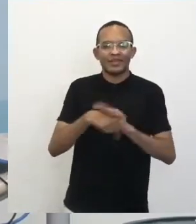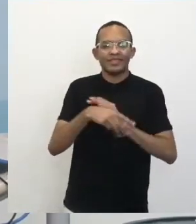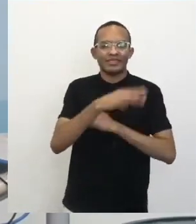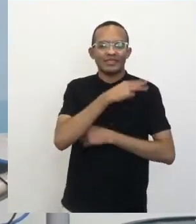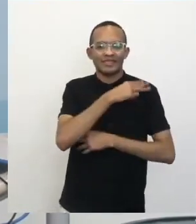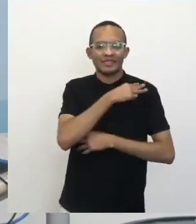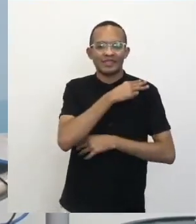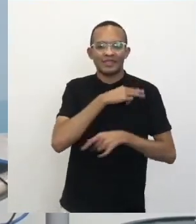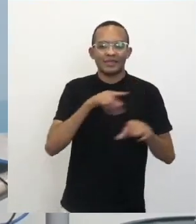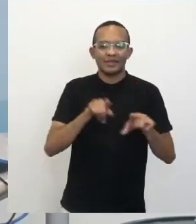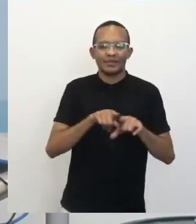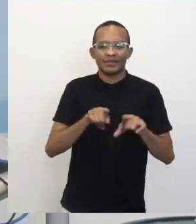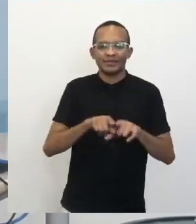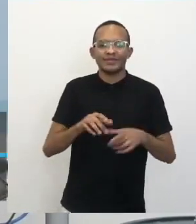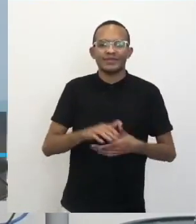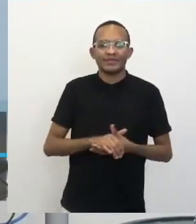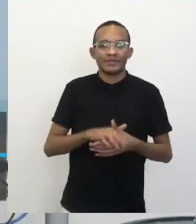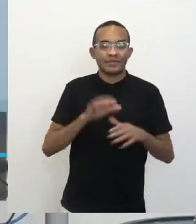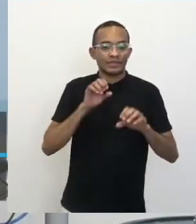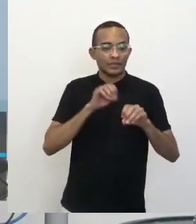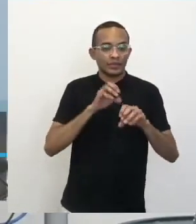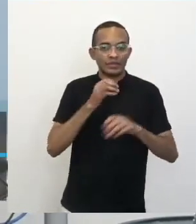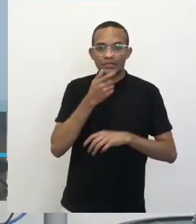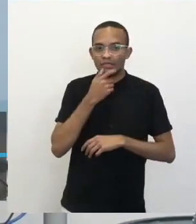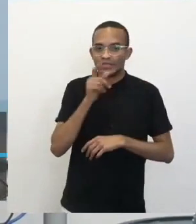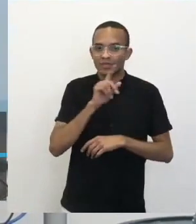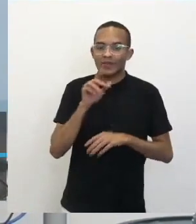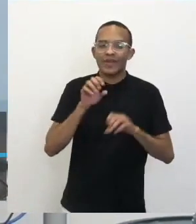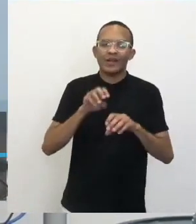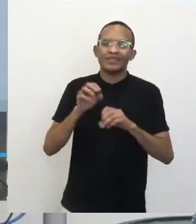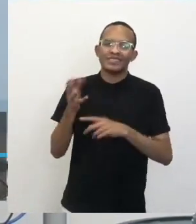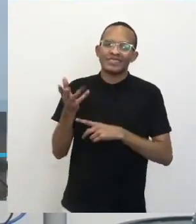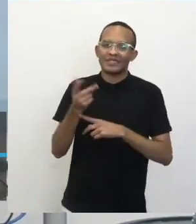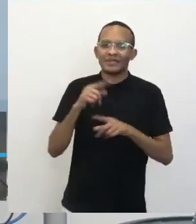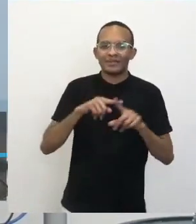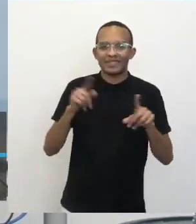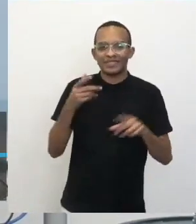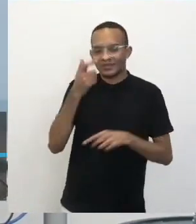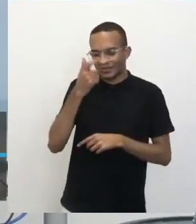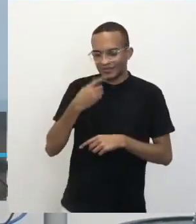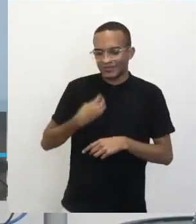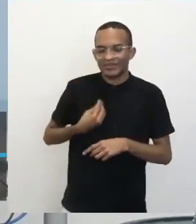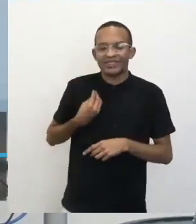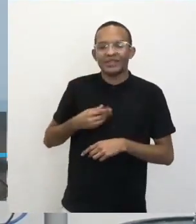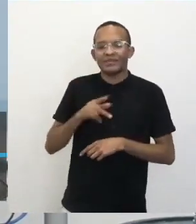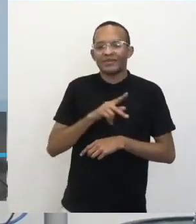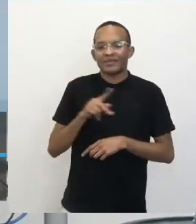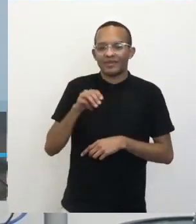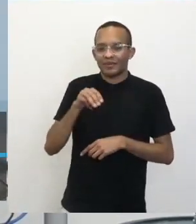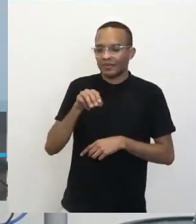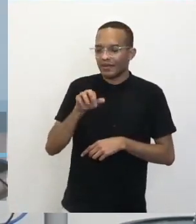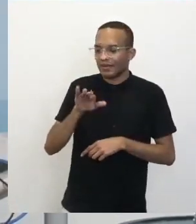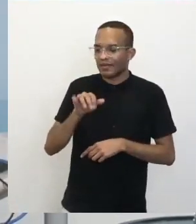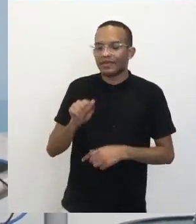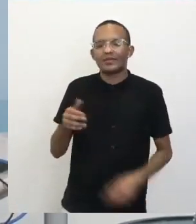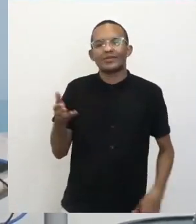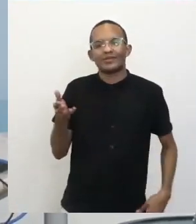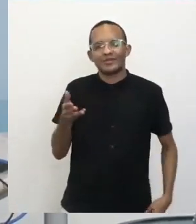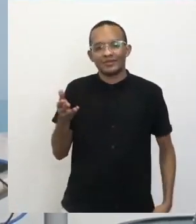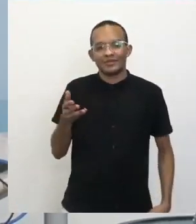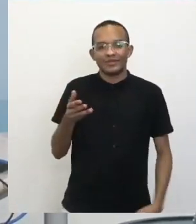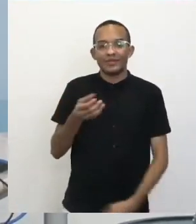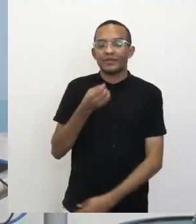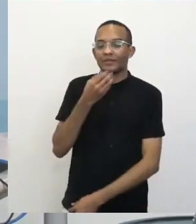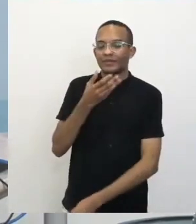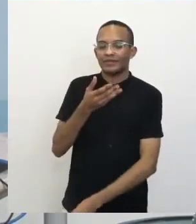série. It's not an English class, não é aula de inglês agora, estamos na aula de arte, mas estou aqui ajudando a professora Márcia nessa aula de hoje.